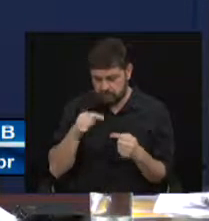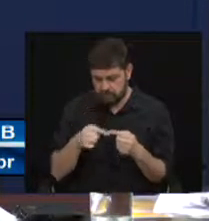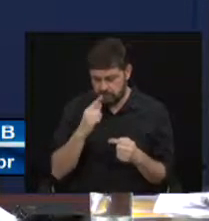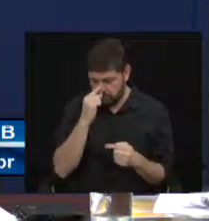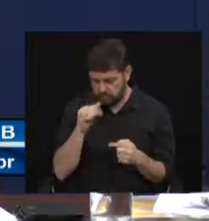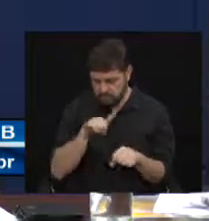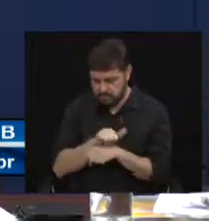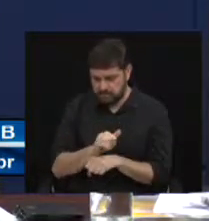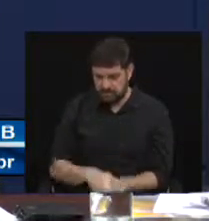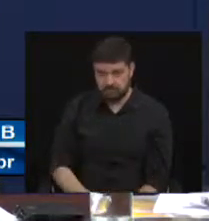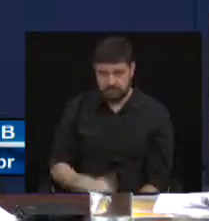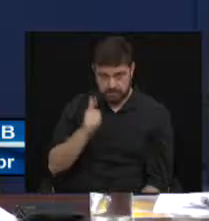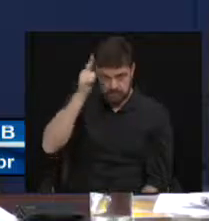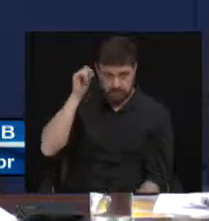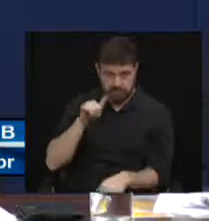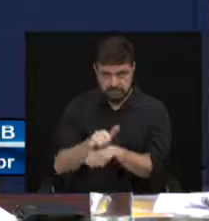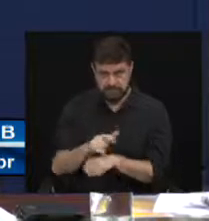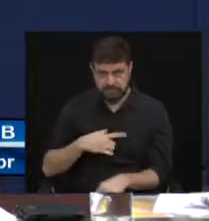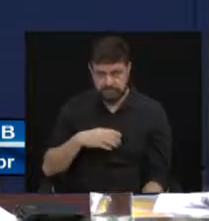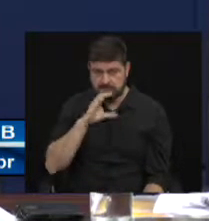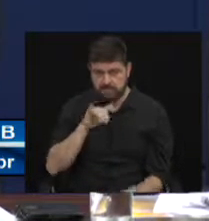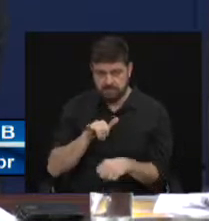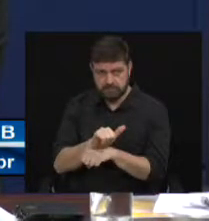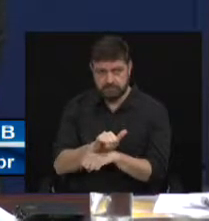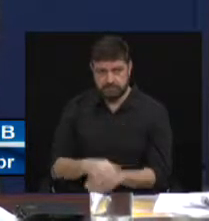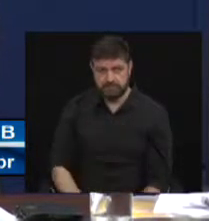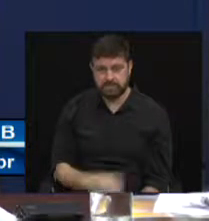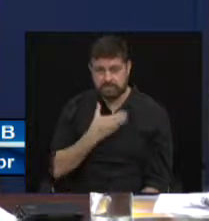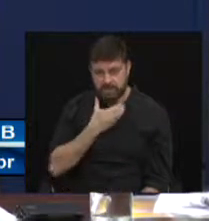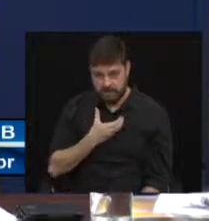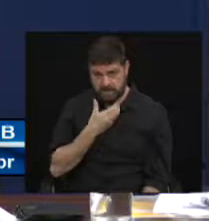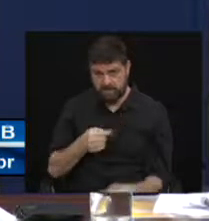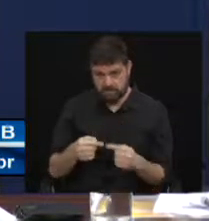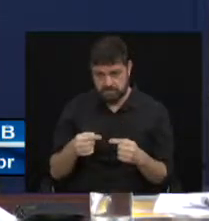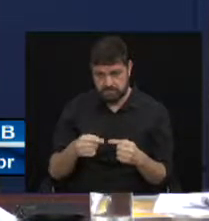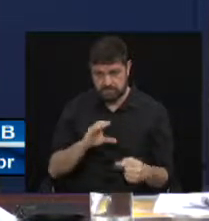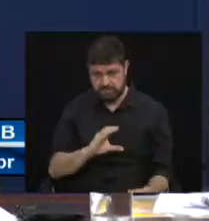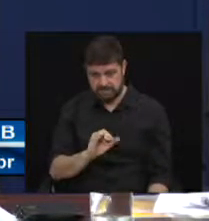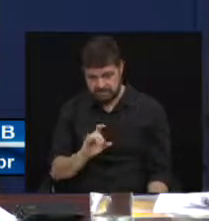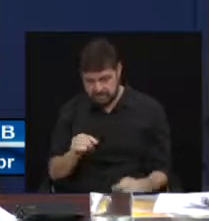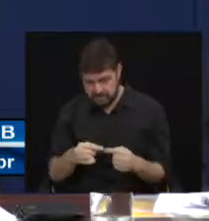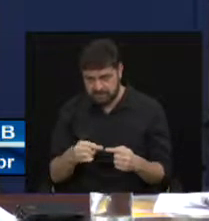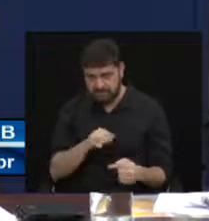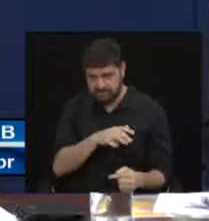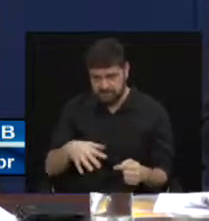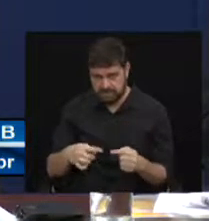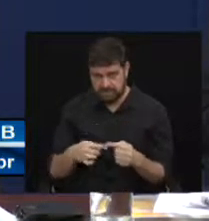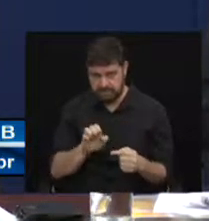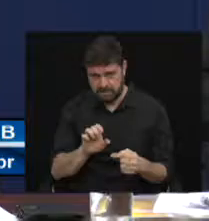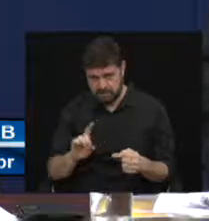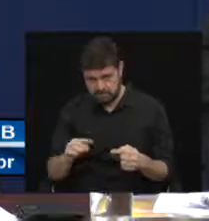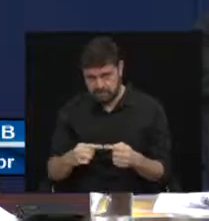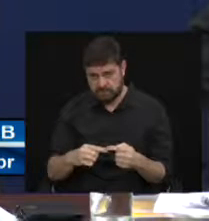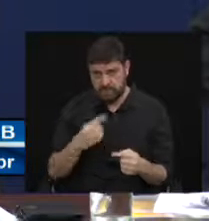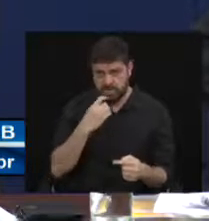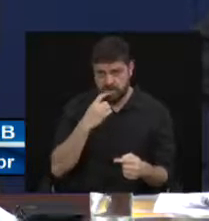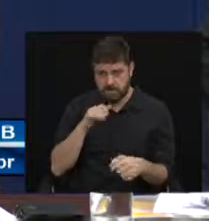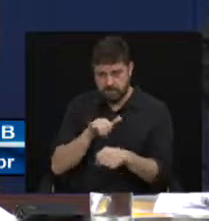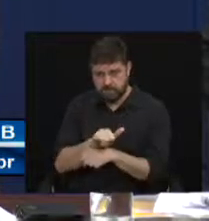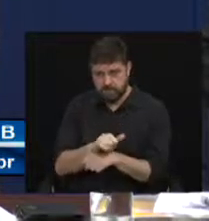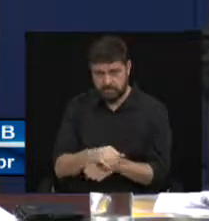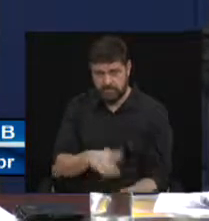PDL 103/2017, processo 222168, de autoria do vereador Carlão, do PT. Concede diploma de mérito médico Dr.